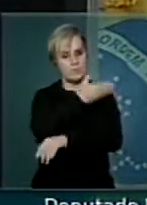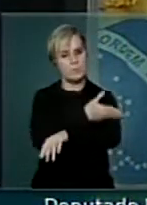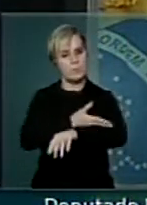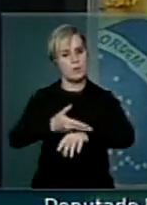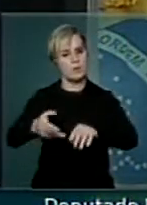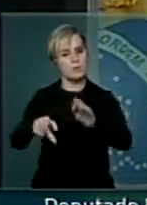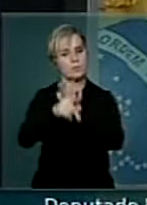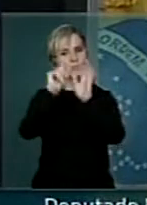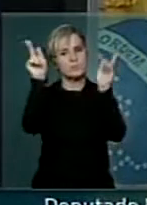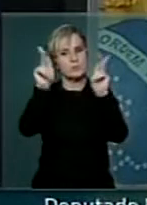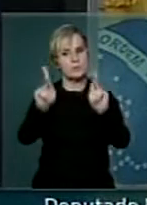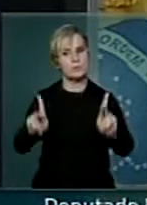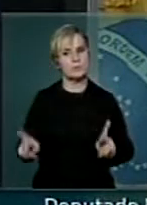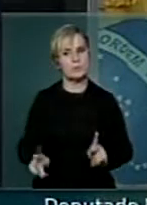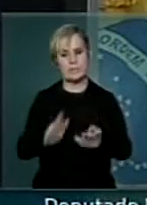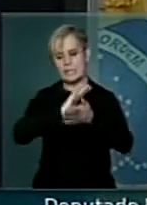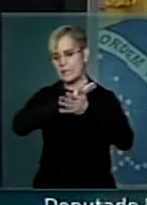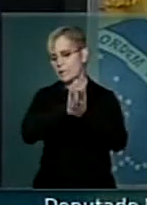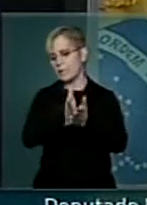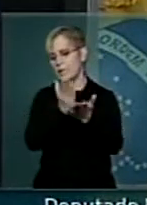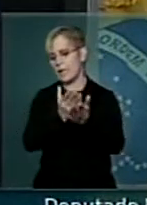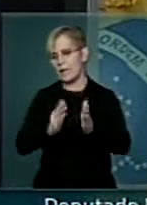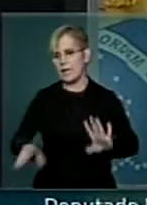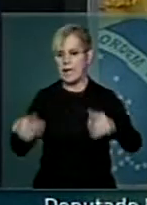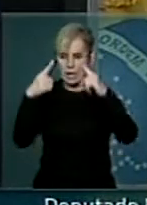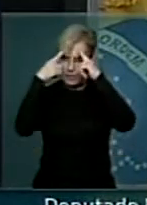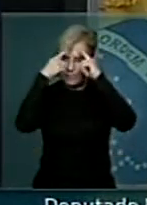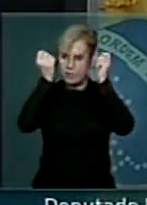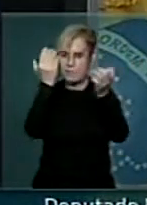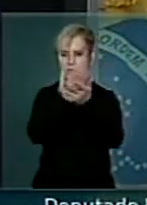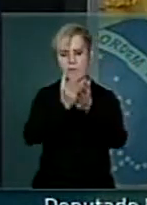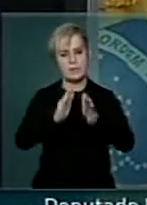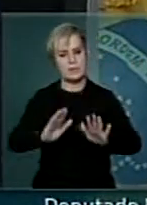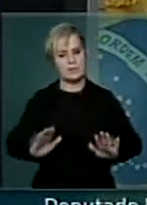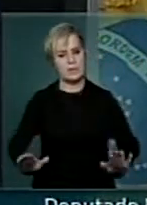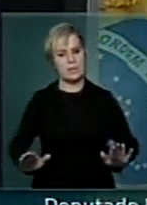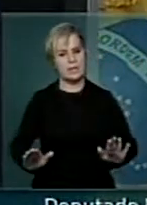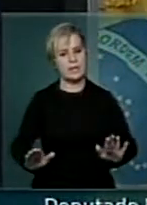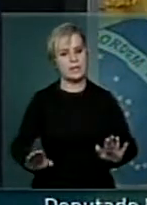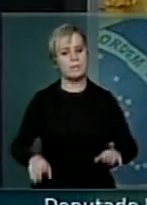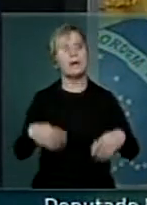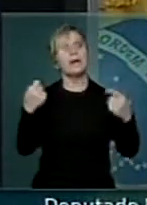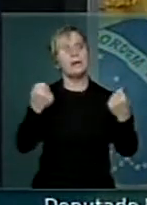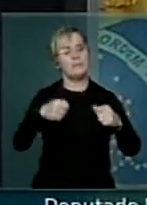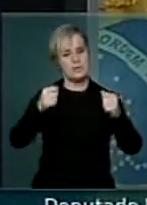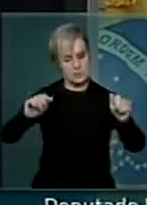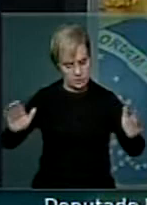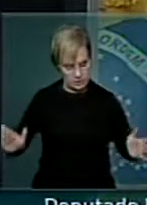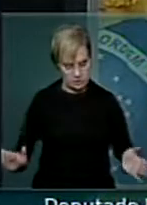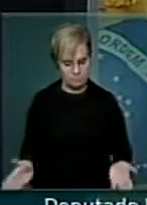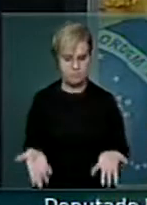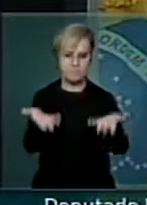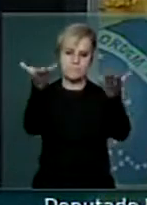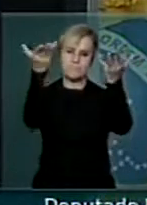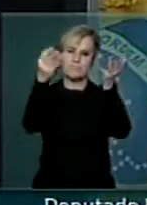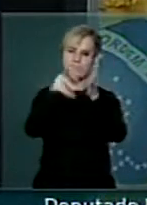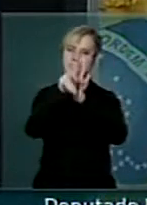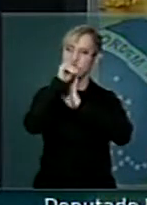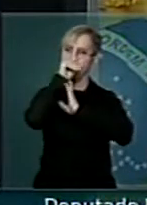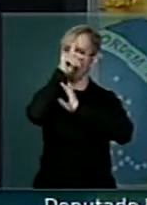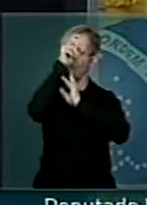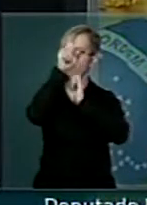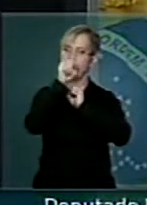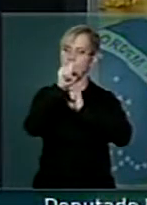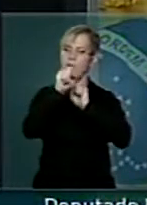que debele o preconceito, que debele a violência e que finalmente promova o